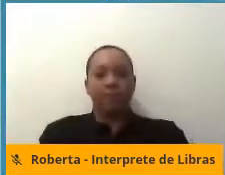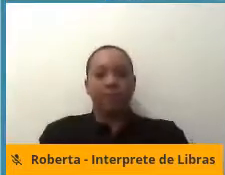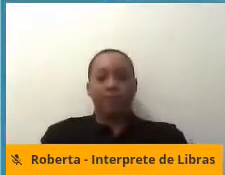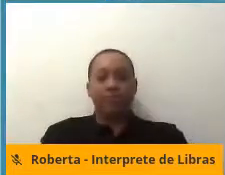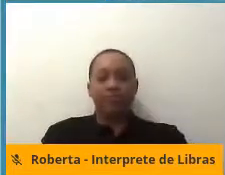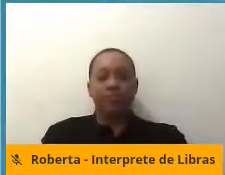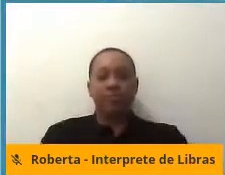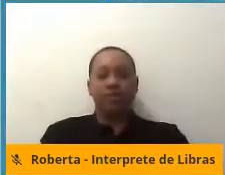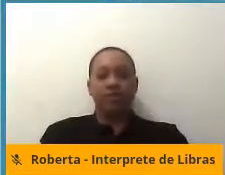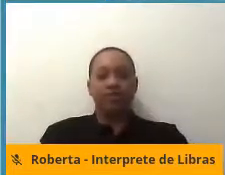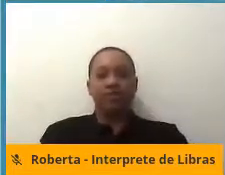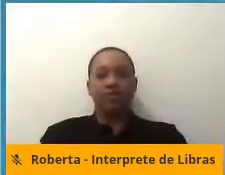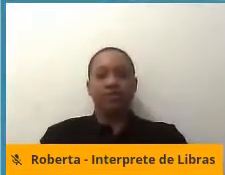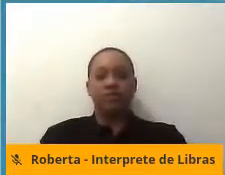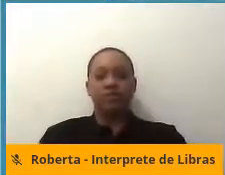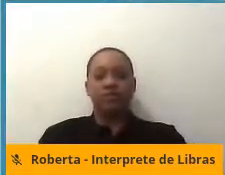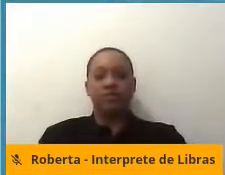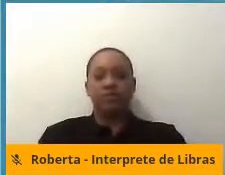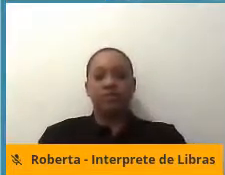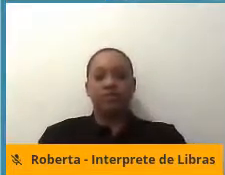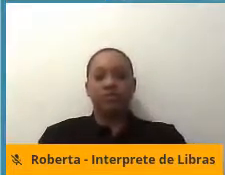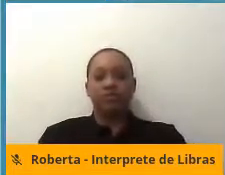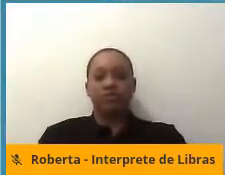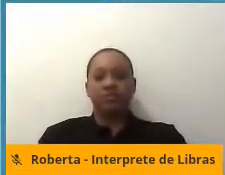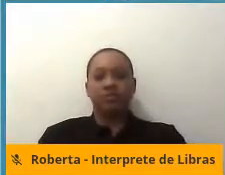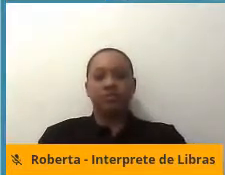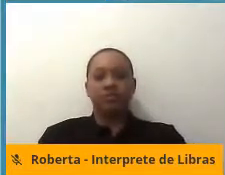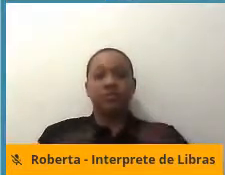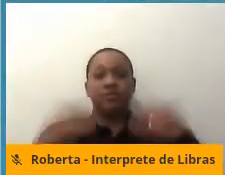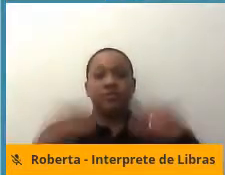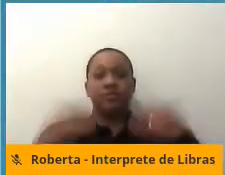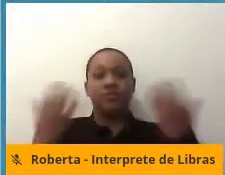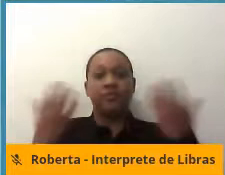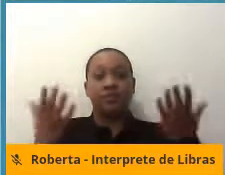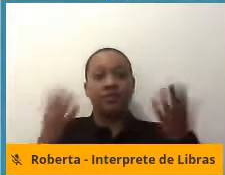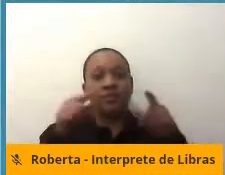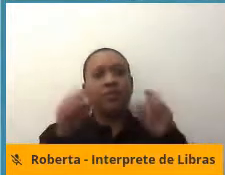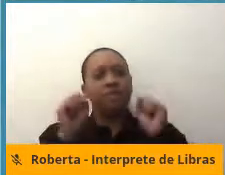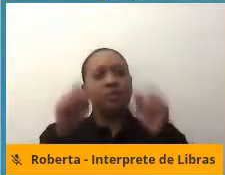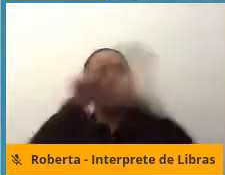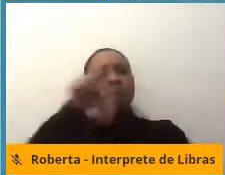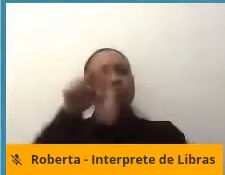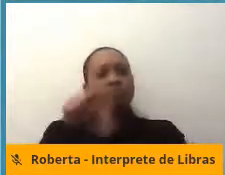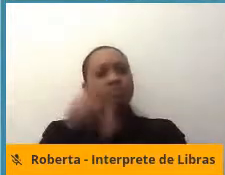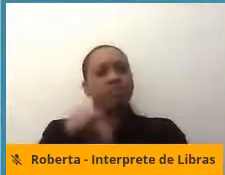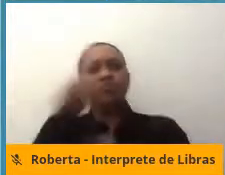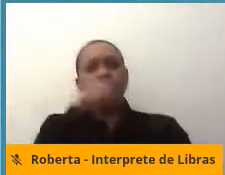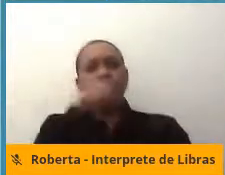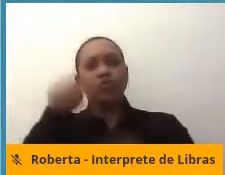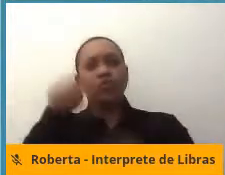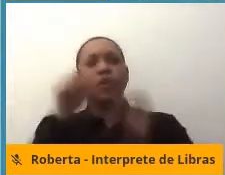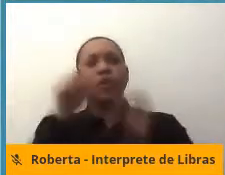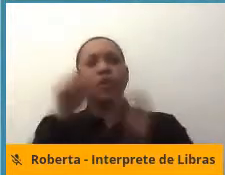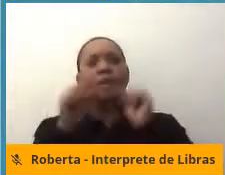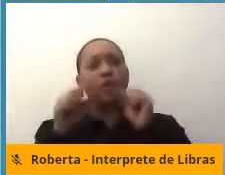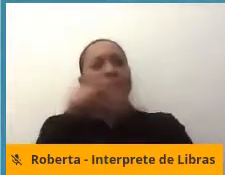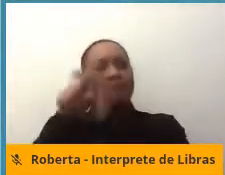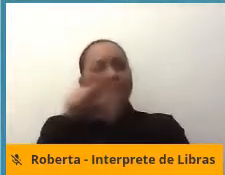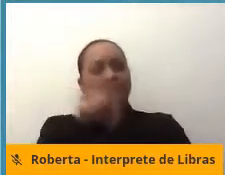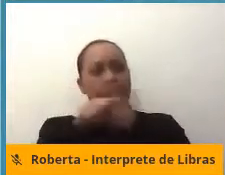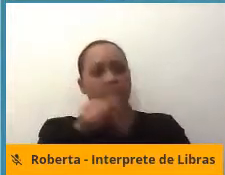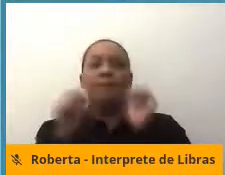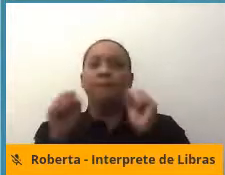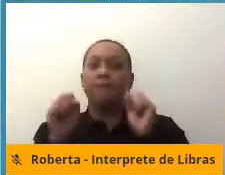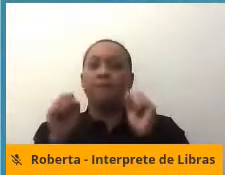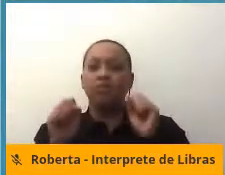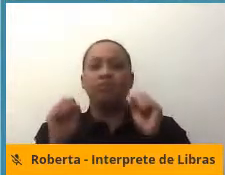A gente façam perguntas, tá? A gente está achando participação. Vocês podem fazer pergunta à vontade. No final, a gente vai ter